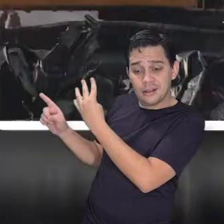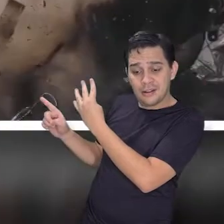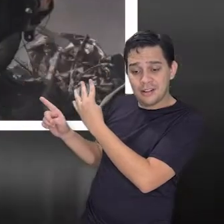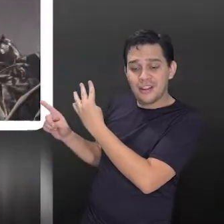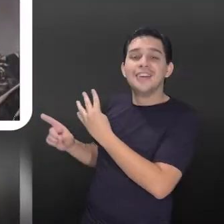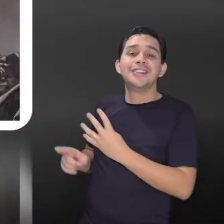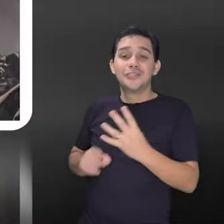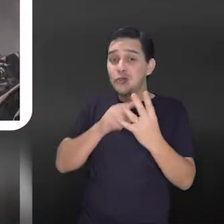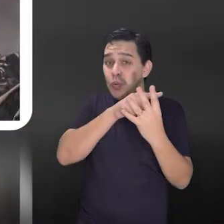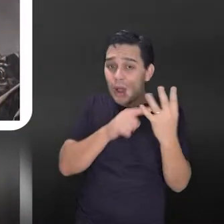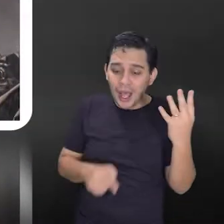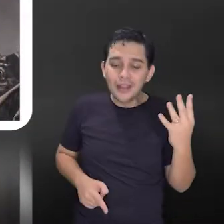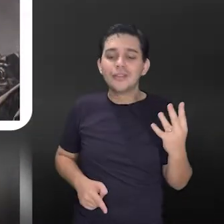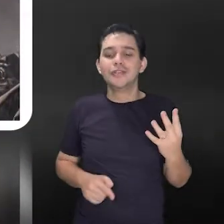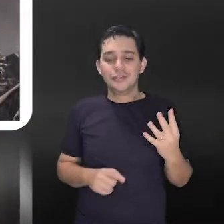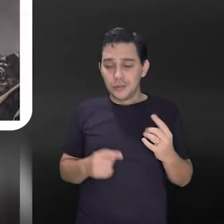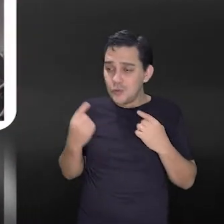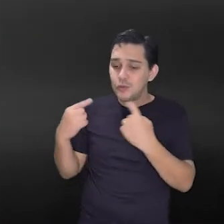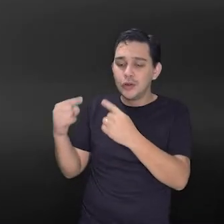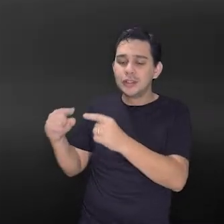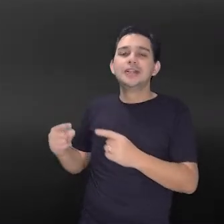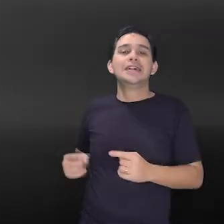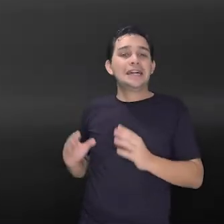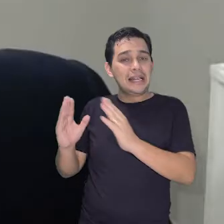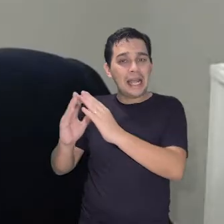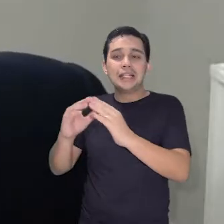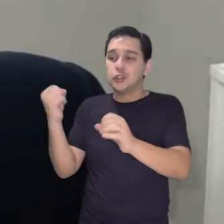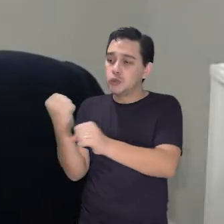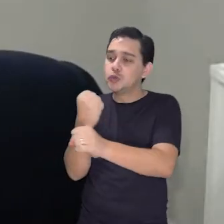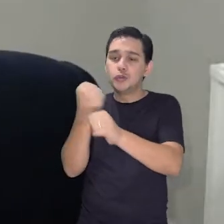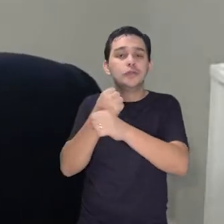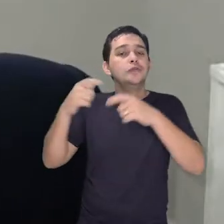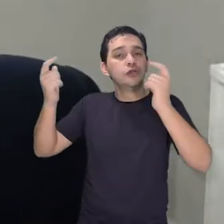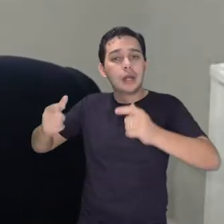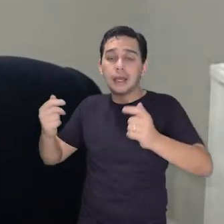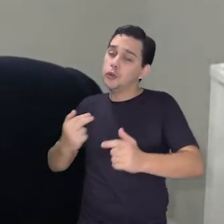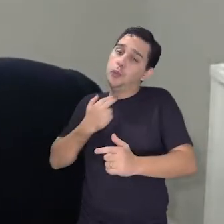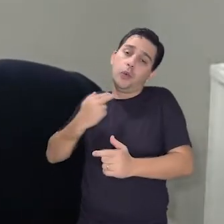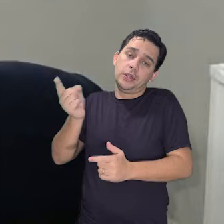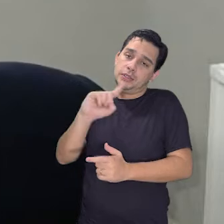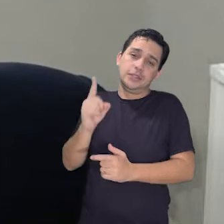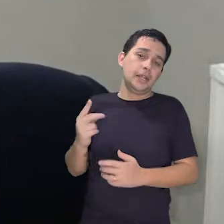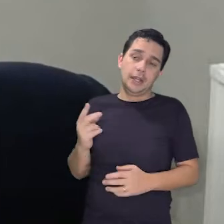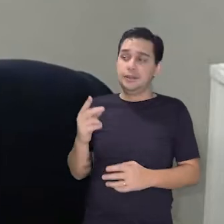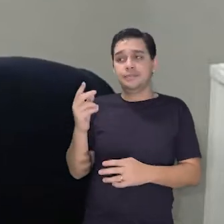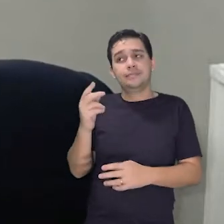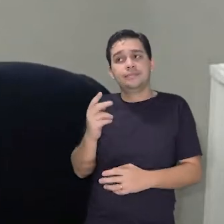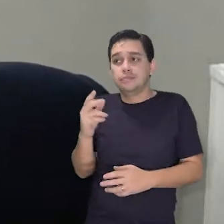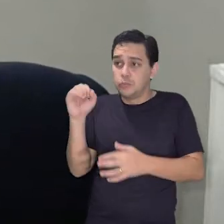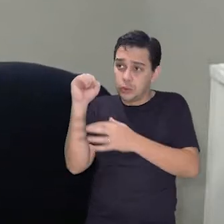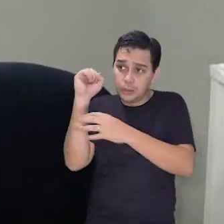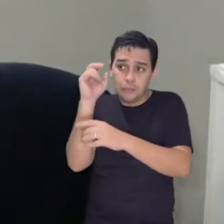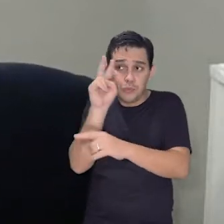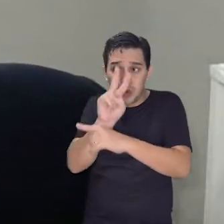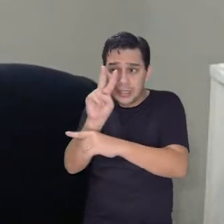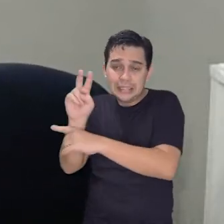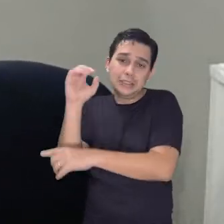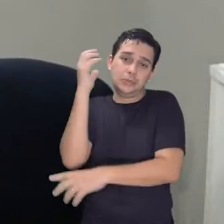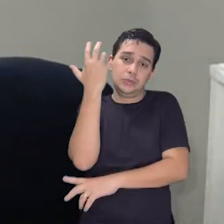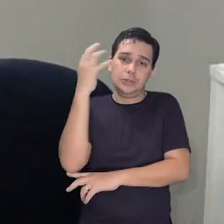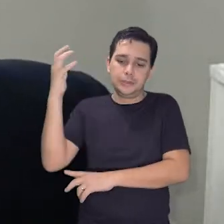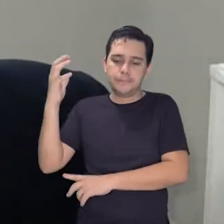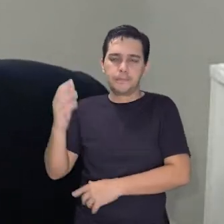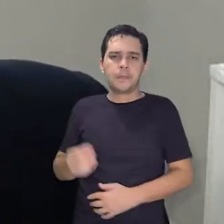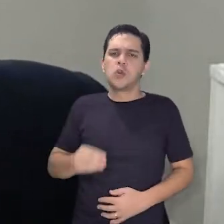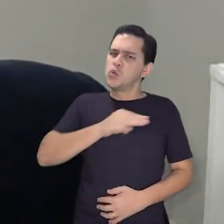dentro do Parque Estadual da Costa do Sol foram demolidas e o Ministério Público seguirá firme nessa linha de